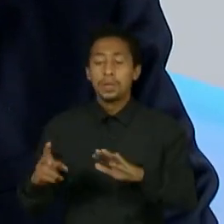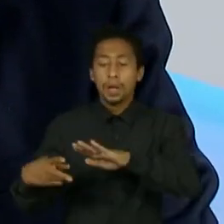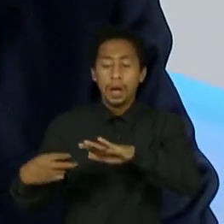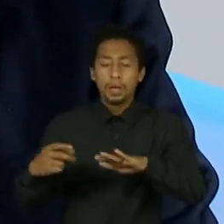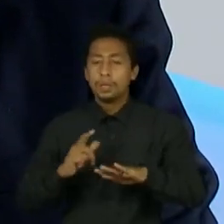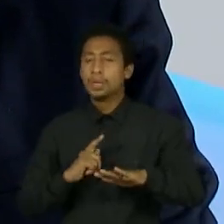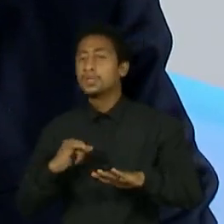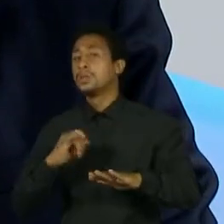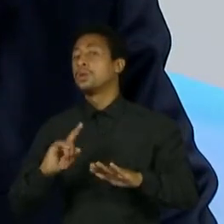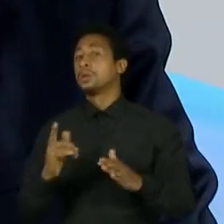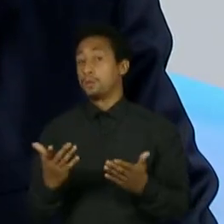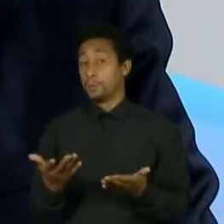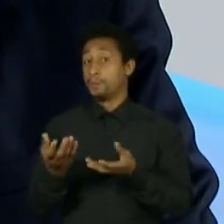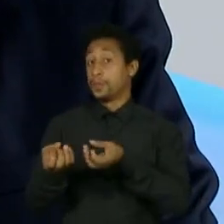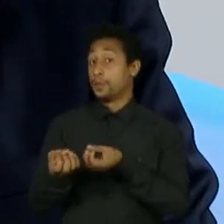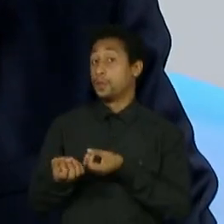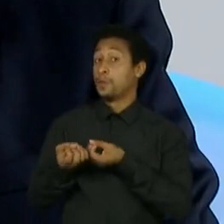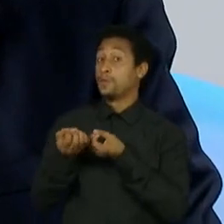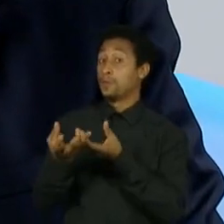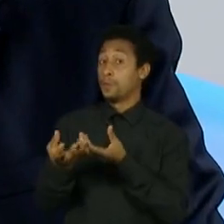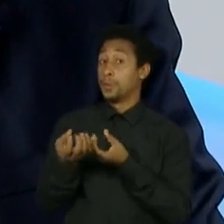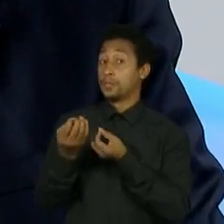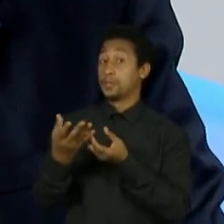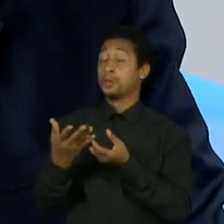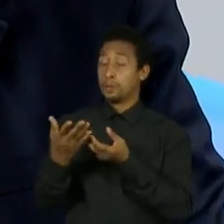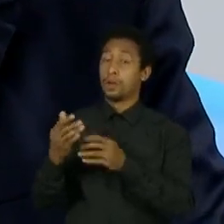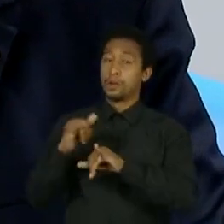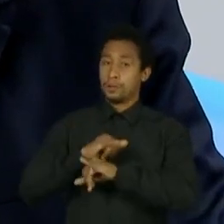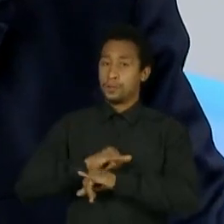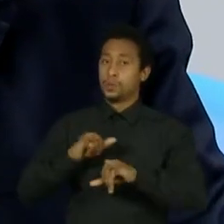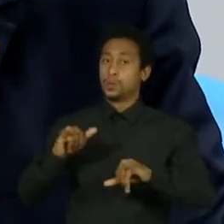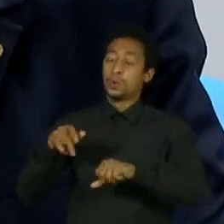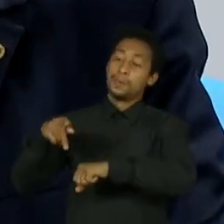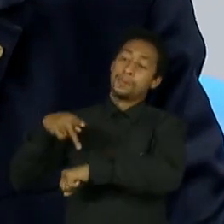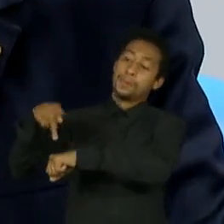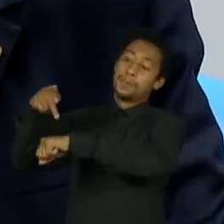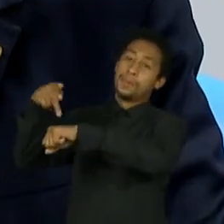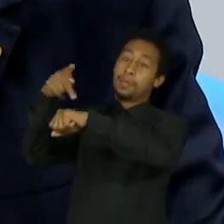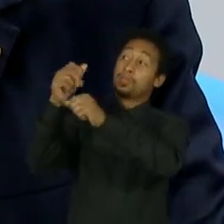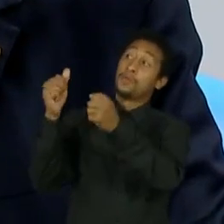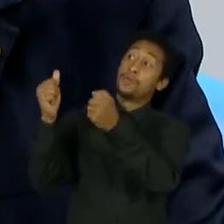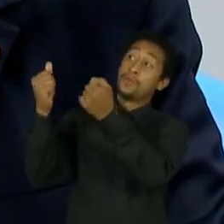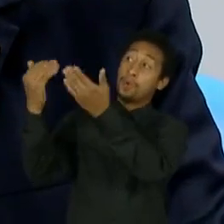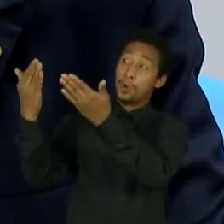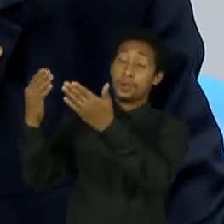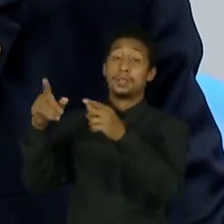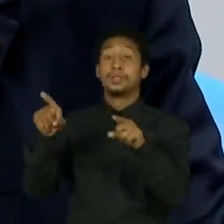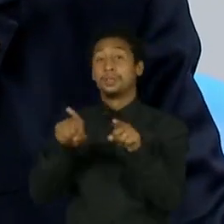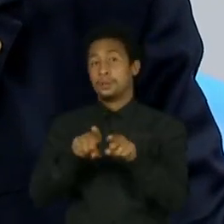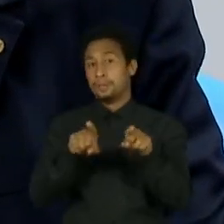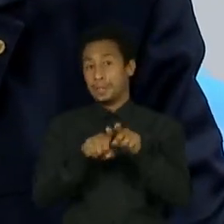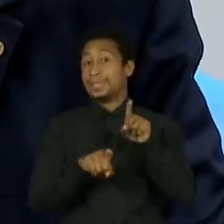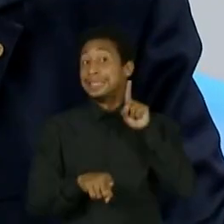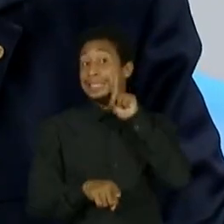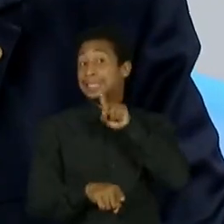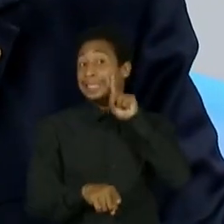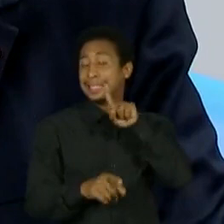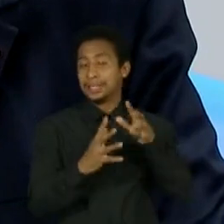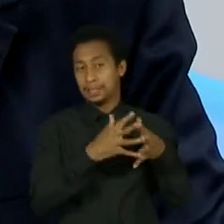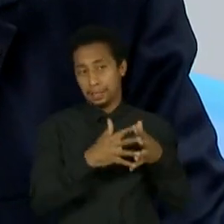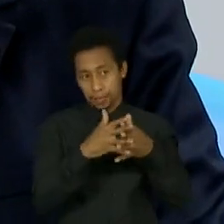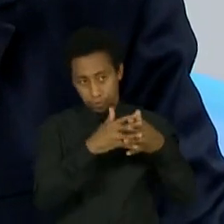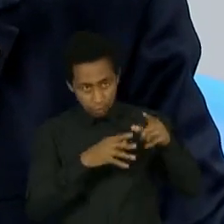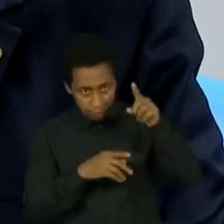recentes do que se passou em alguns países nomeadamente nos Estados Unidos da América do Norte estão num